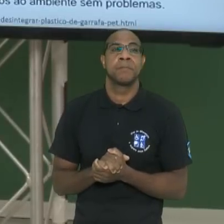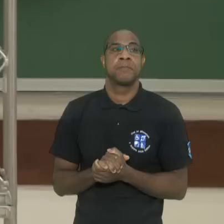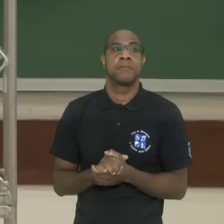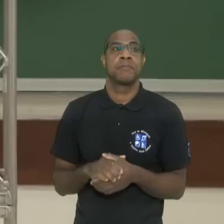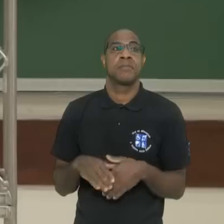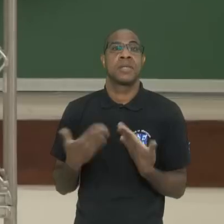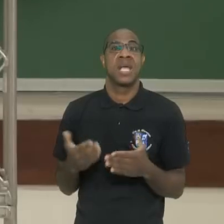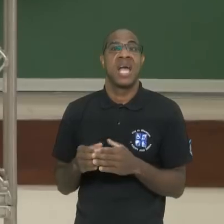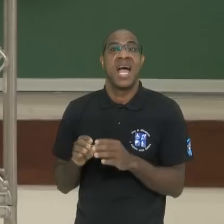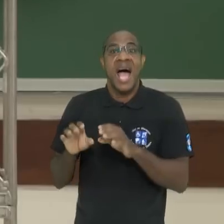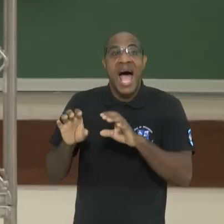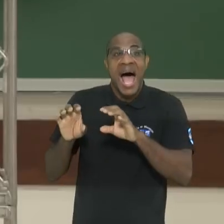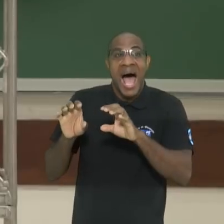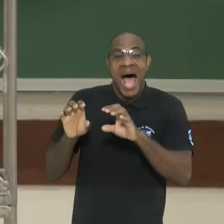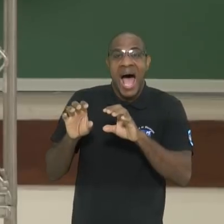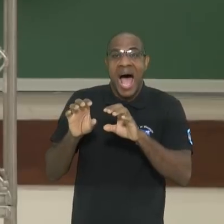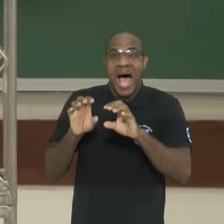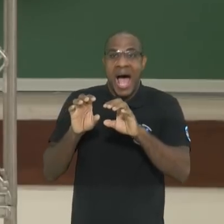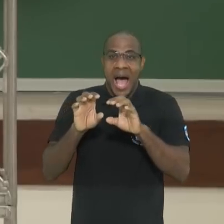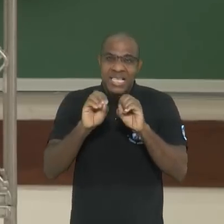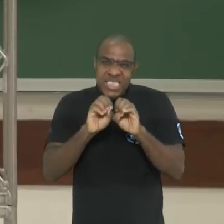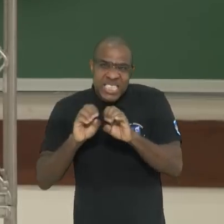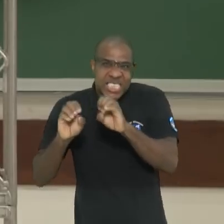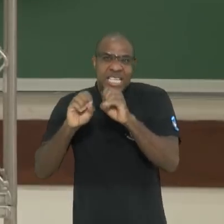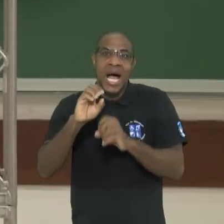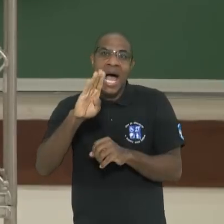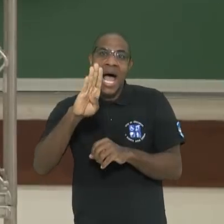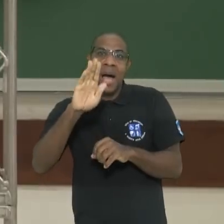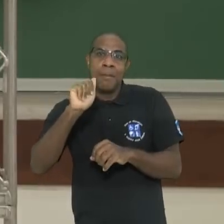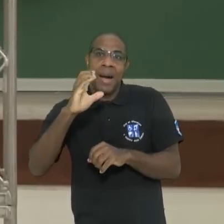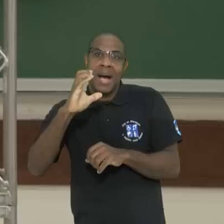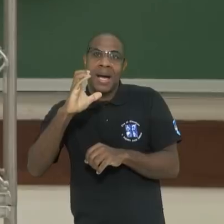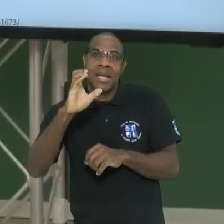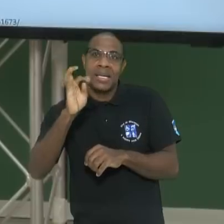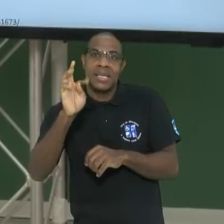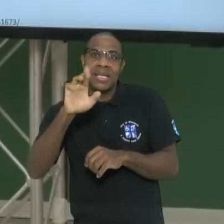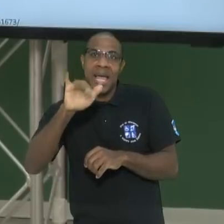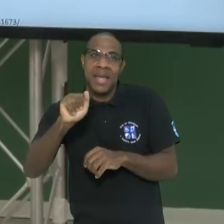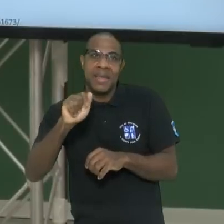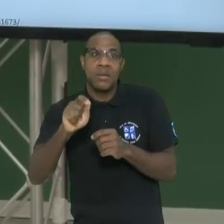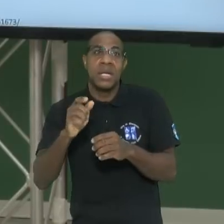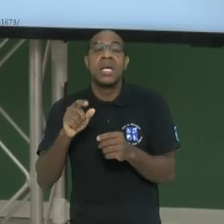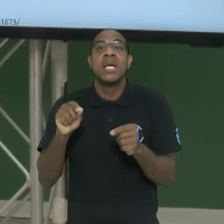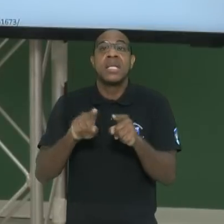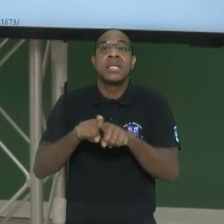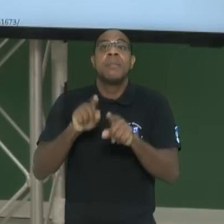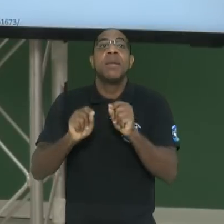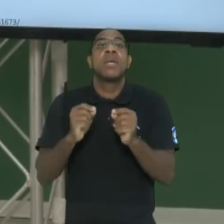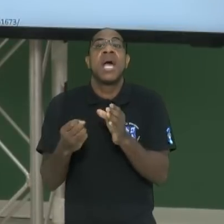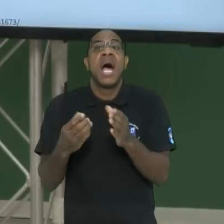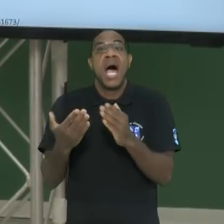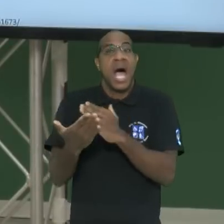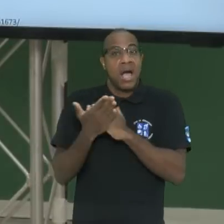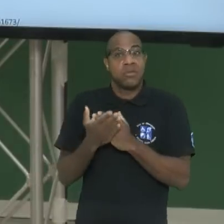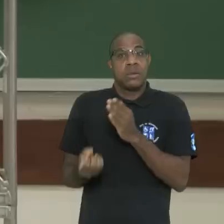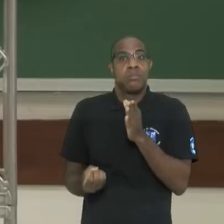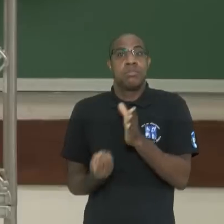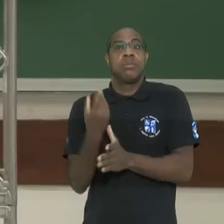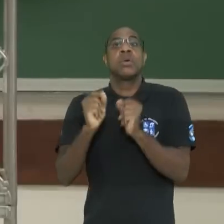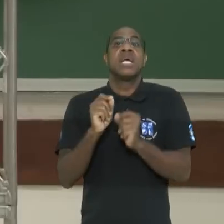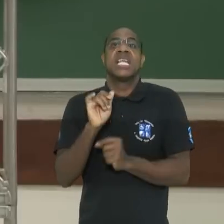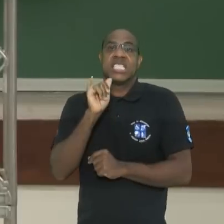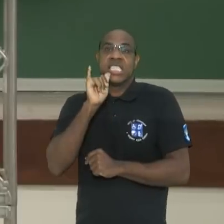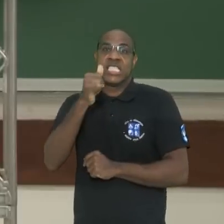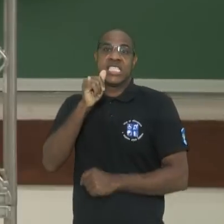que as bactérias que fazem a decomposição, pessoal, também podem nos ajudar a produzir energia. Olha que